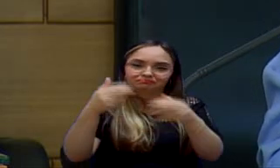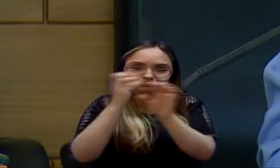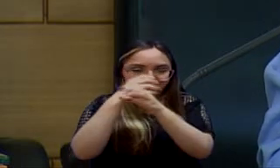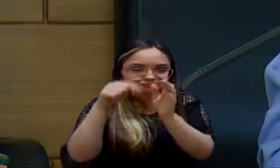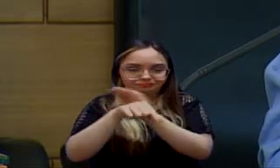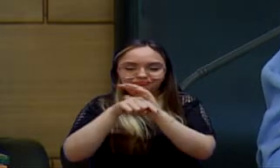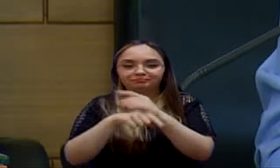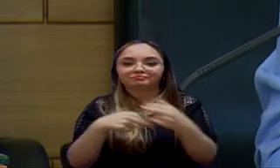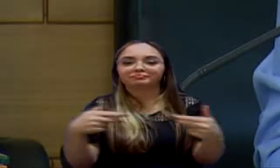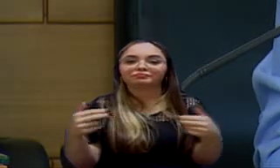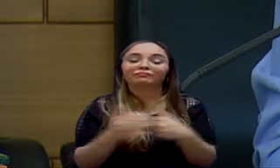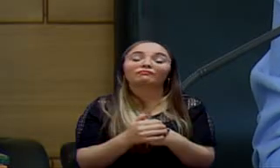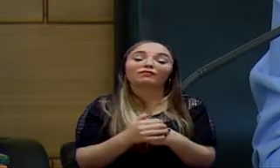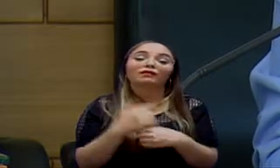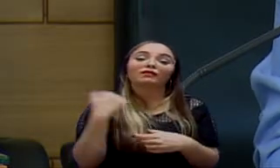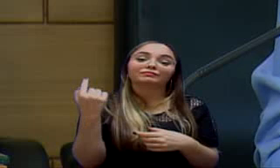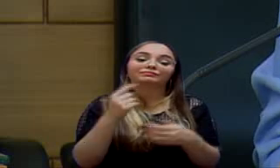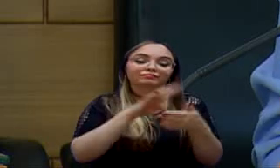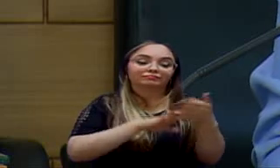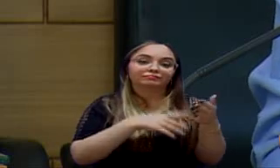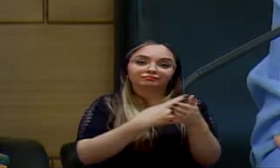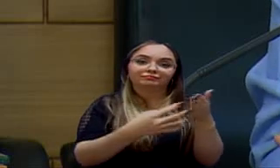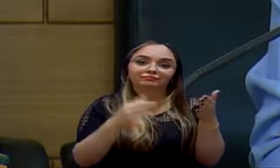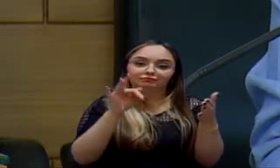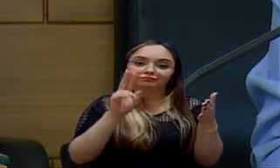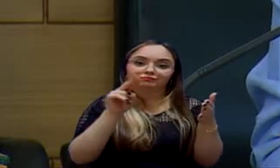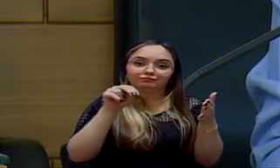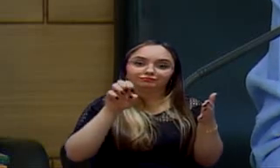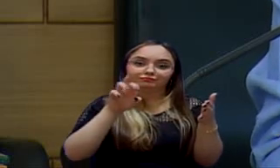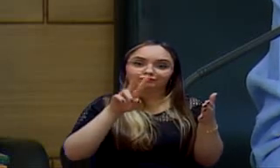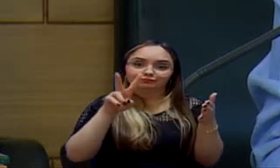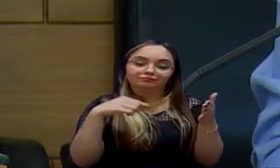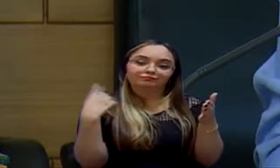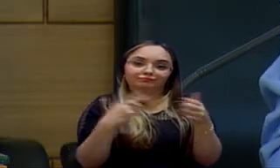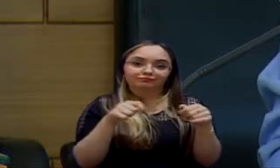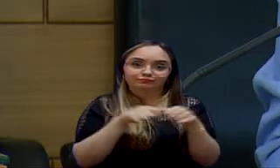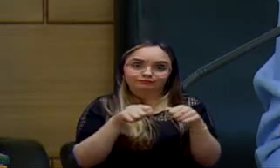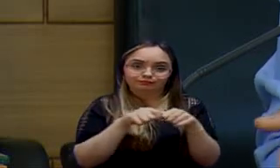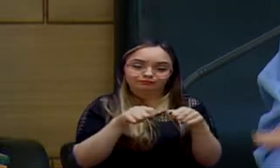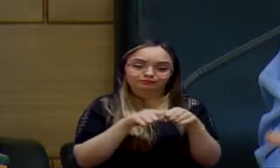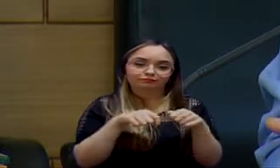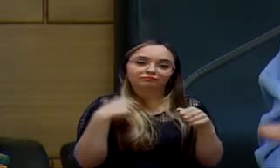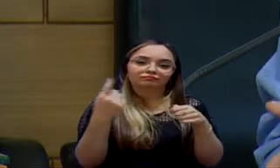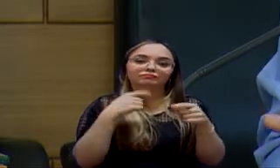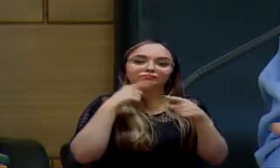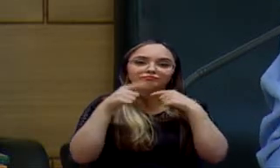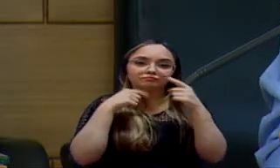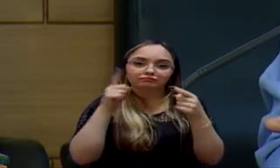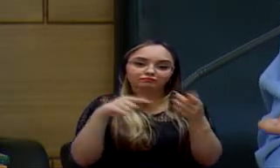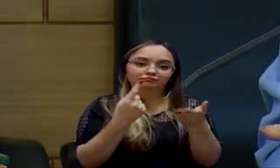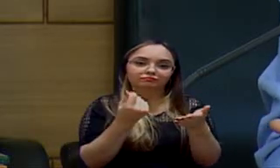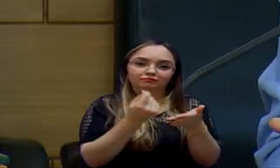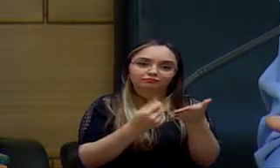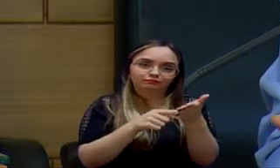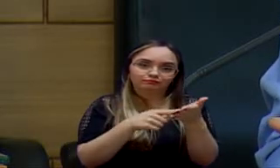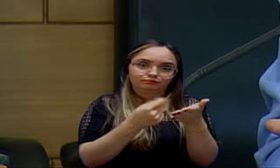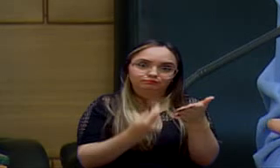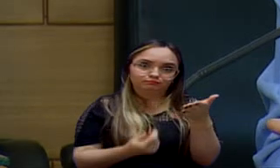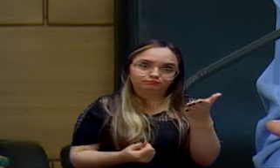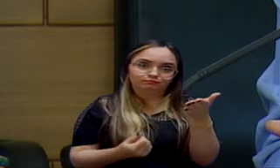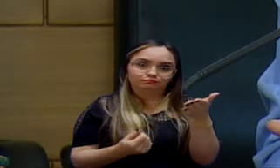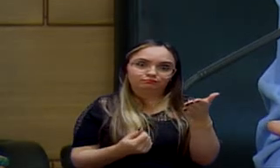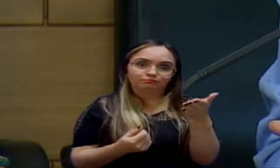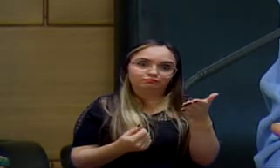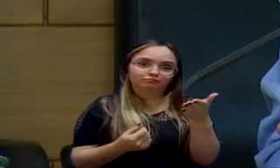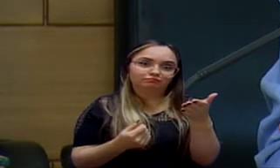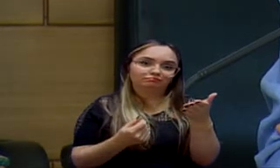nós pegamos a nossa tabela FIPE que nós praticamos houve um questionamento até se o valor que a gente praticava tava muito